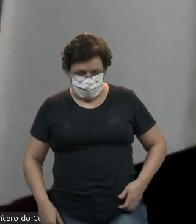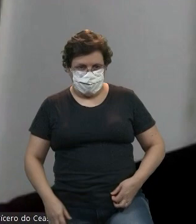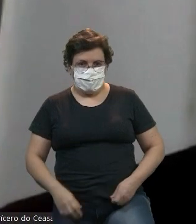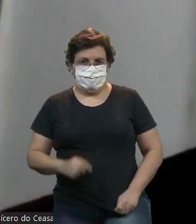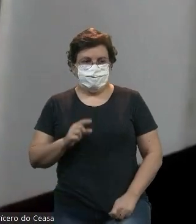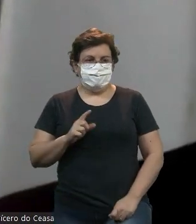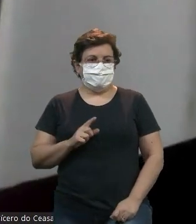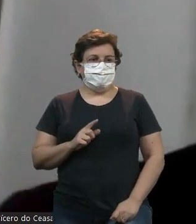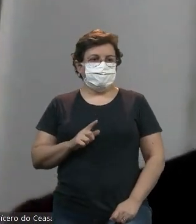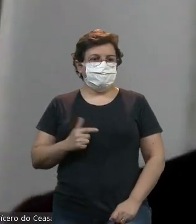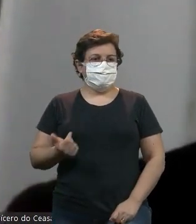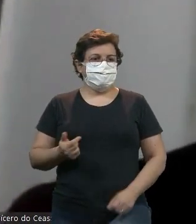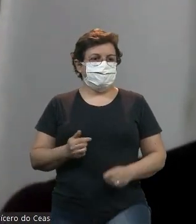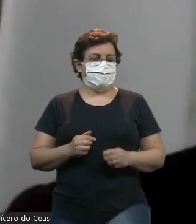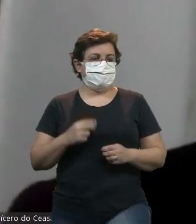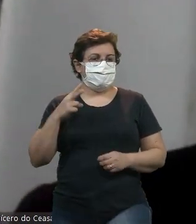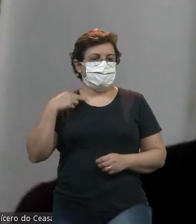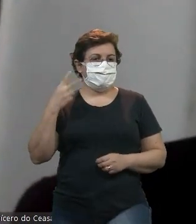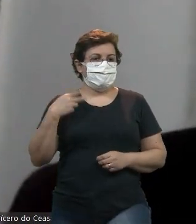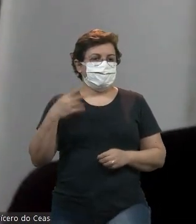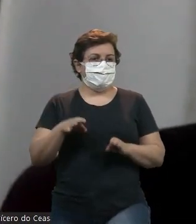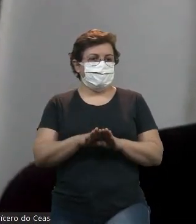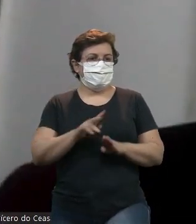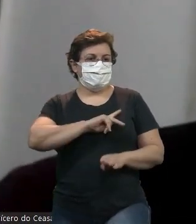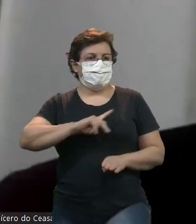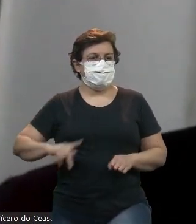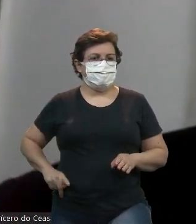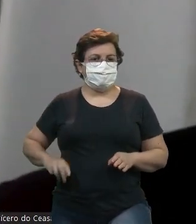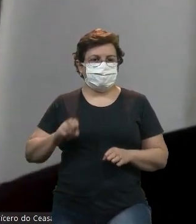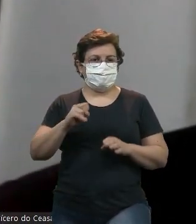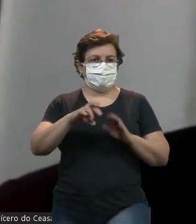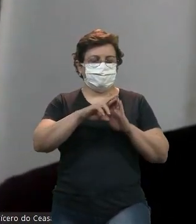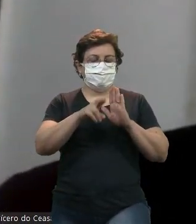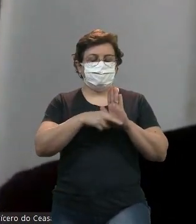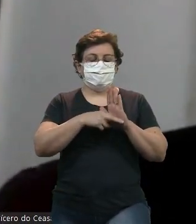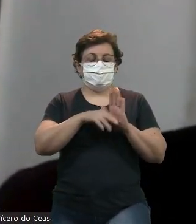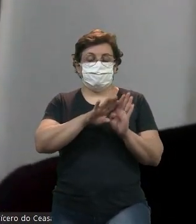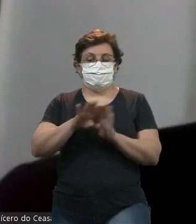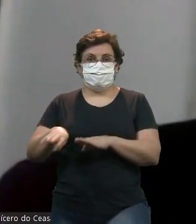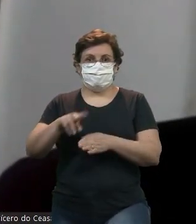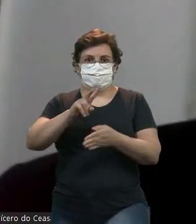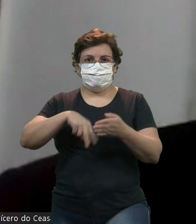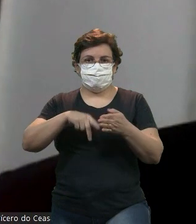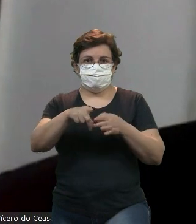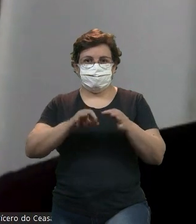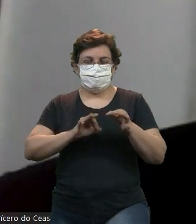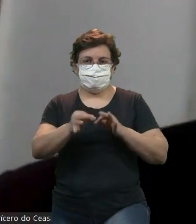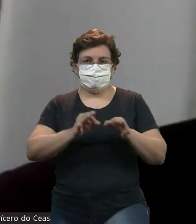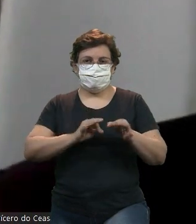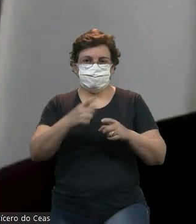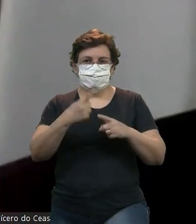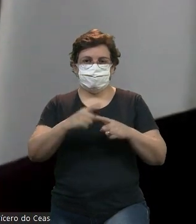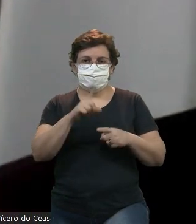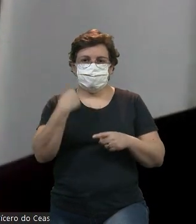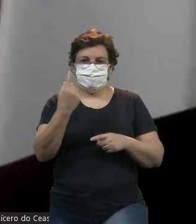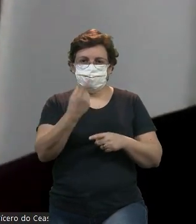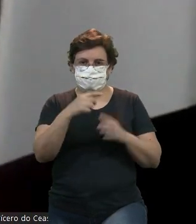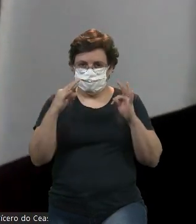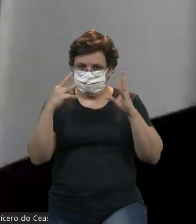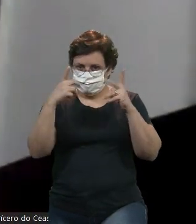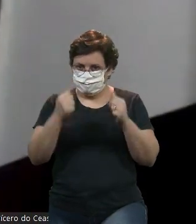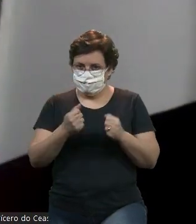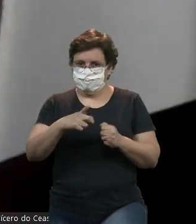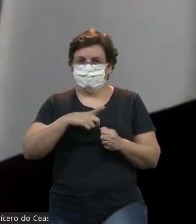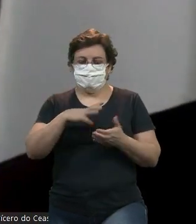aos novos vereadores, e solicito a Vossa Excelência, se regimental, a dispensa da leitura desse projeto, porque